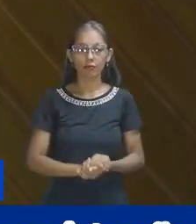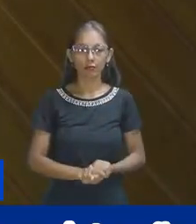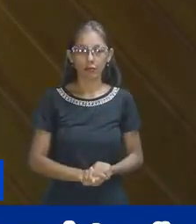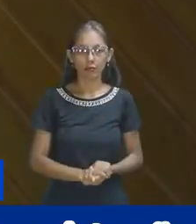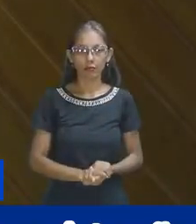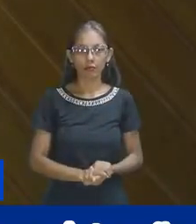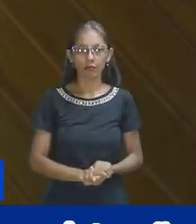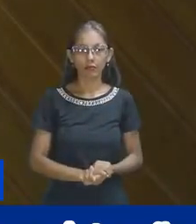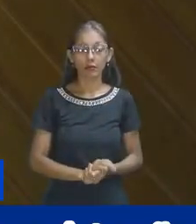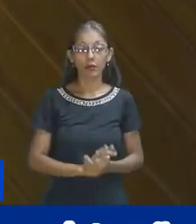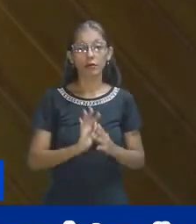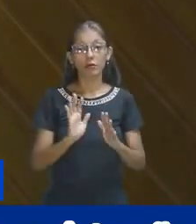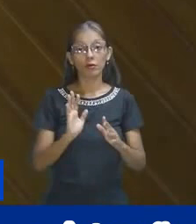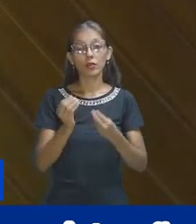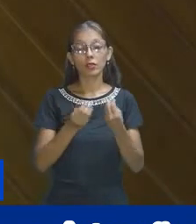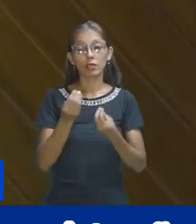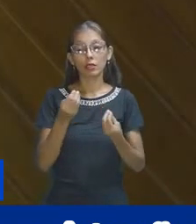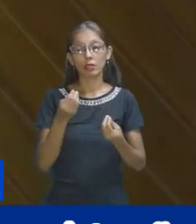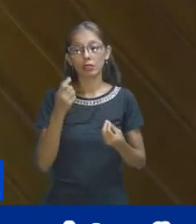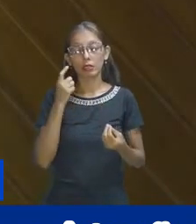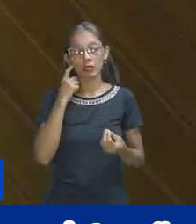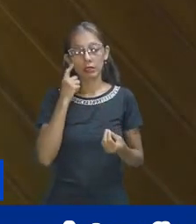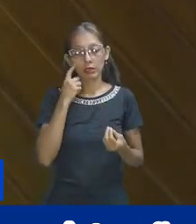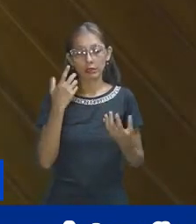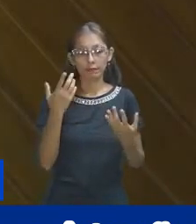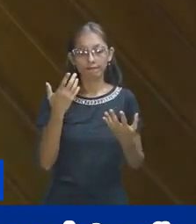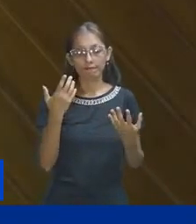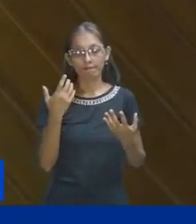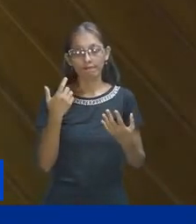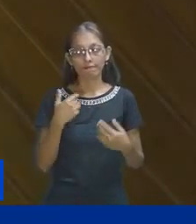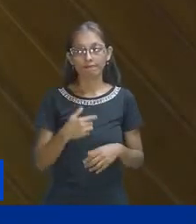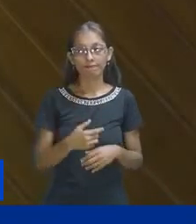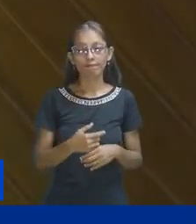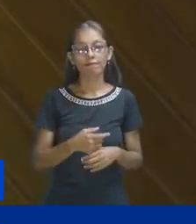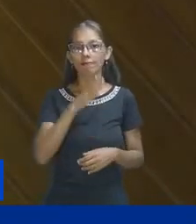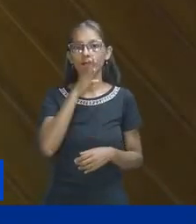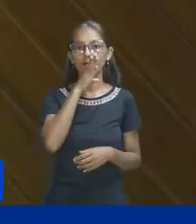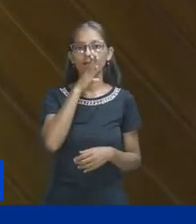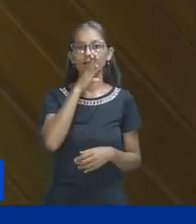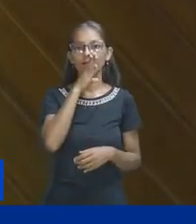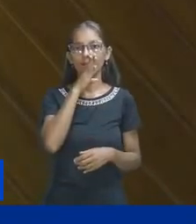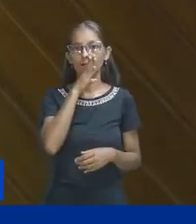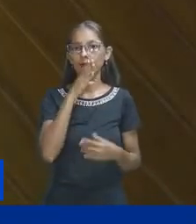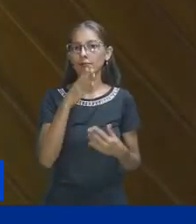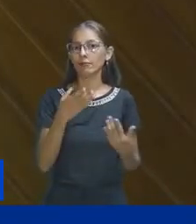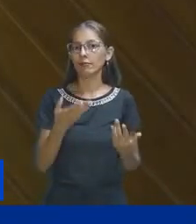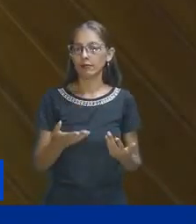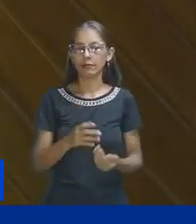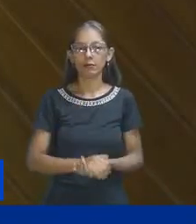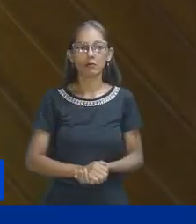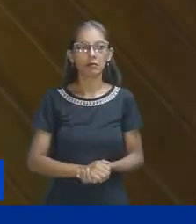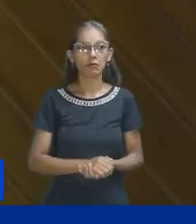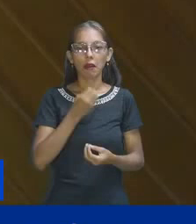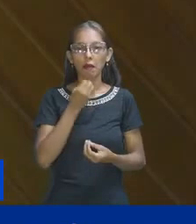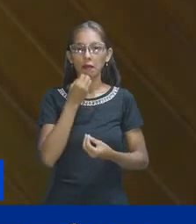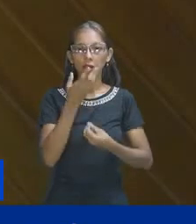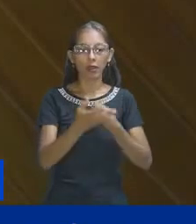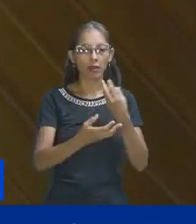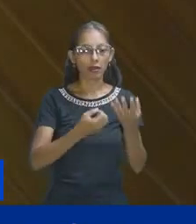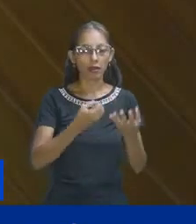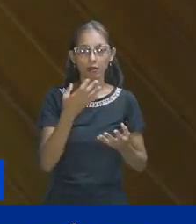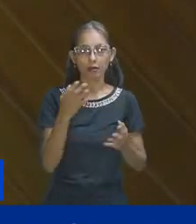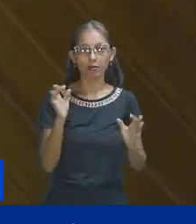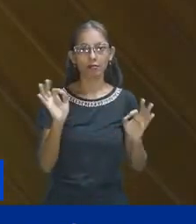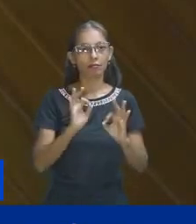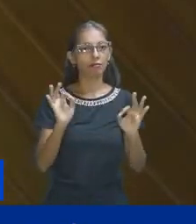em silêncio. E aí, Excelência, com todas as vênias, não é verdade que João teria confessado em sede de